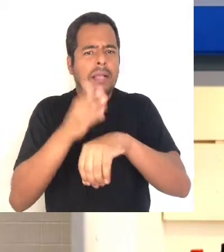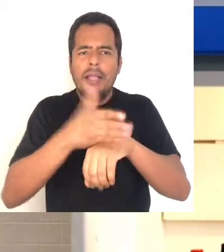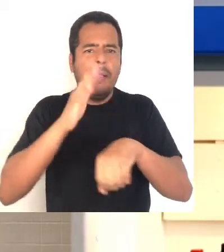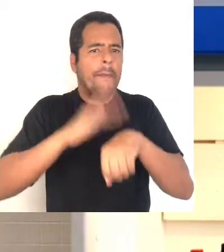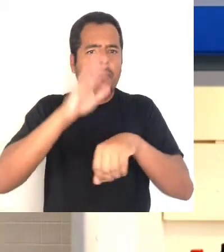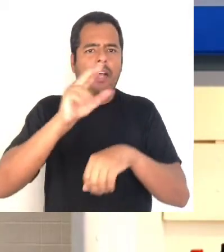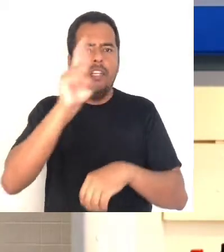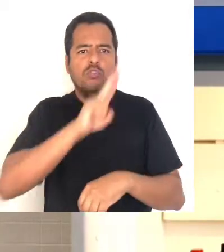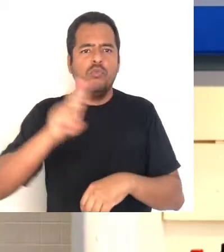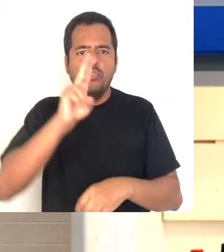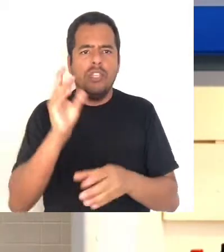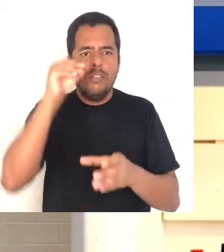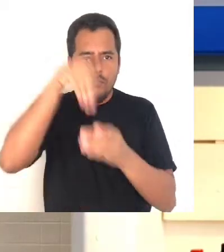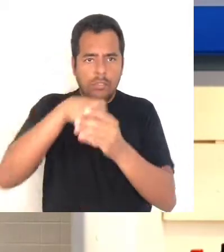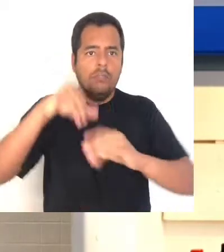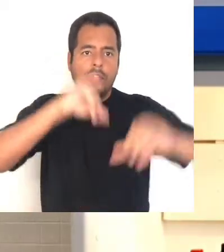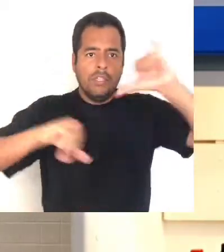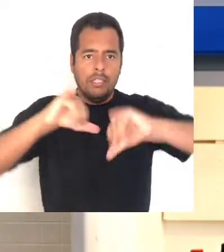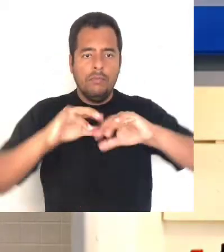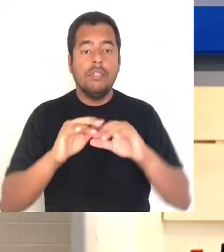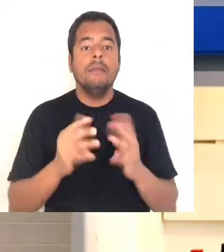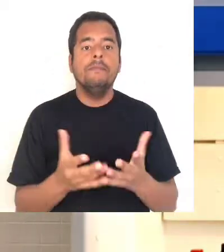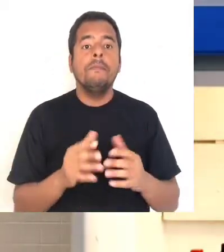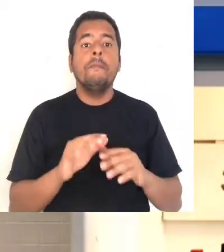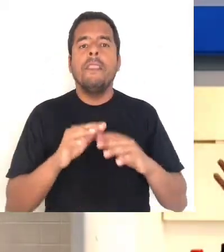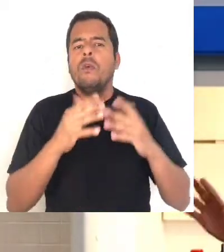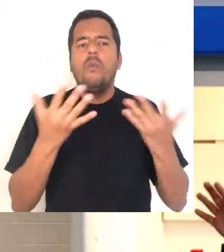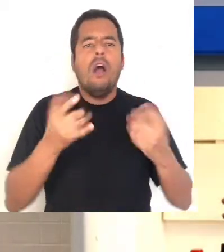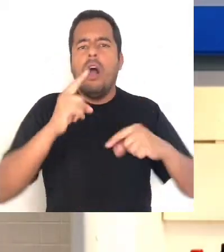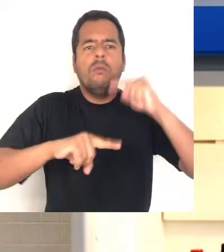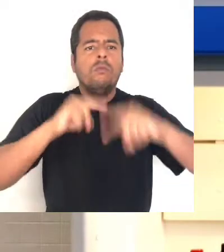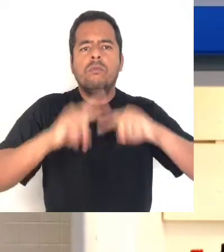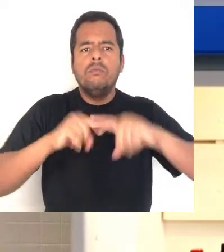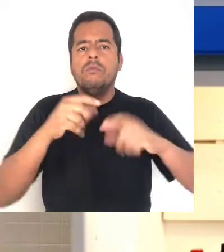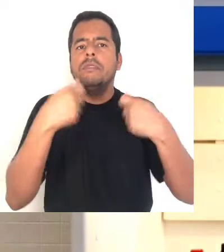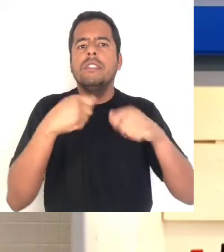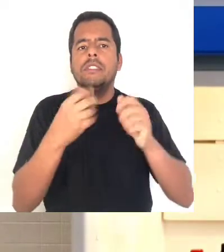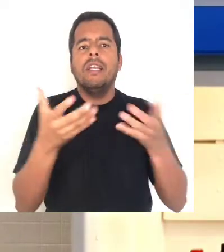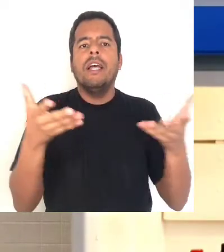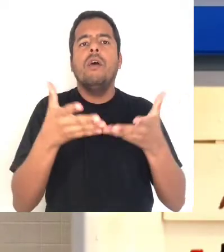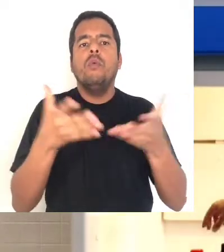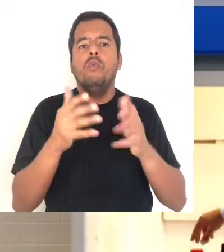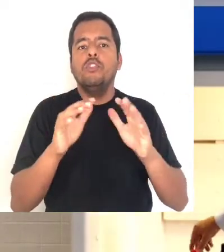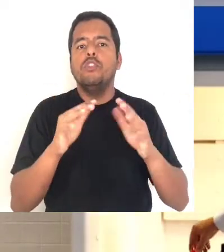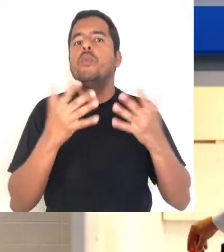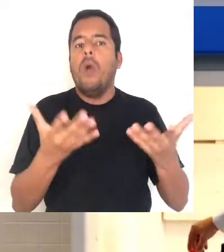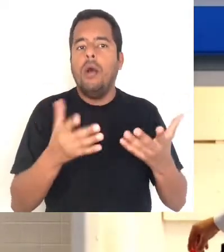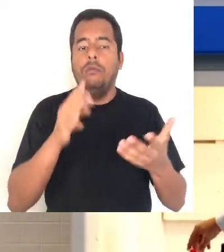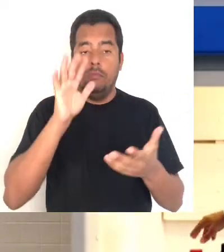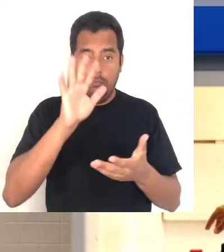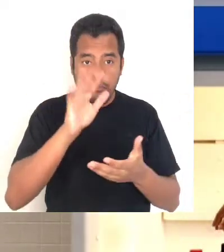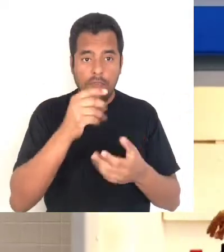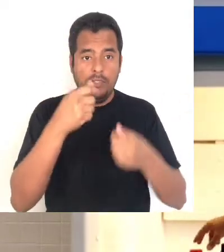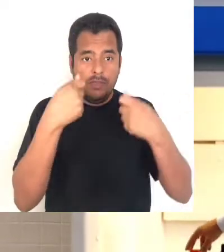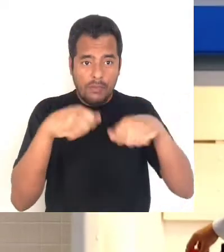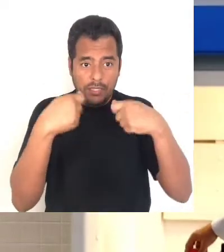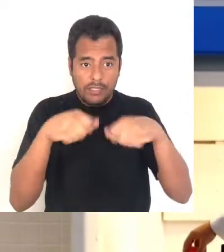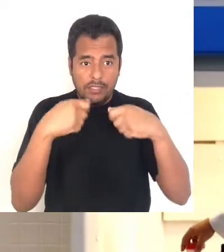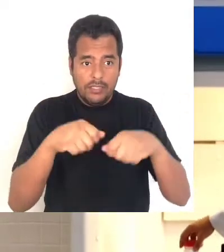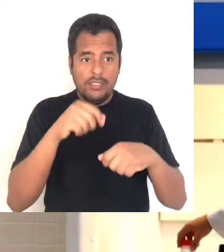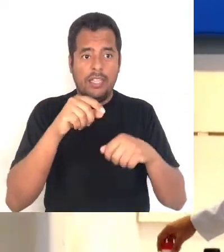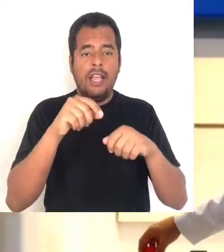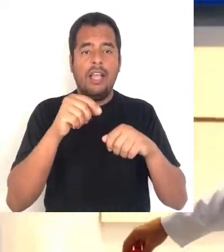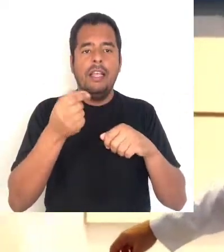mais utilizadas na química orgânica, tá? Quais são os materiais que nós iremos precisar para a aula de hoje? Nós iremos precisar aqui inicialmente de